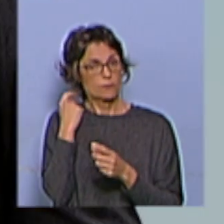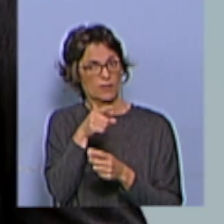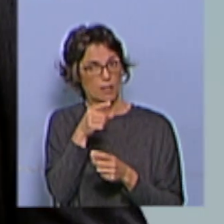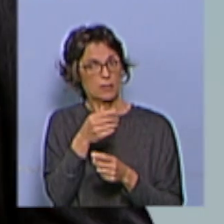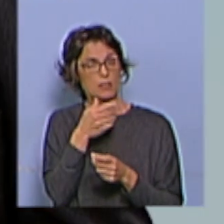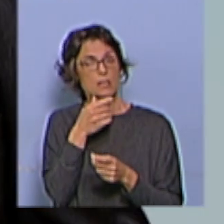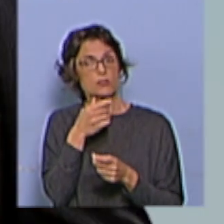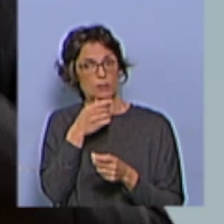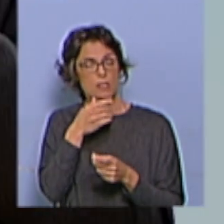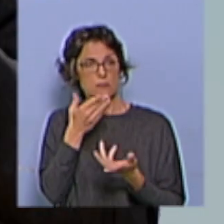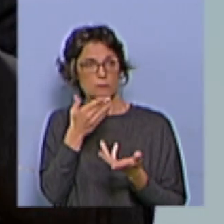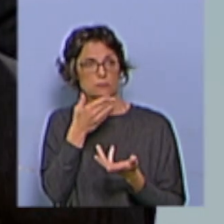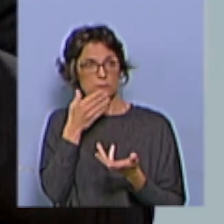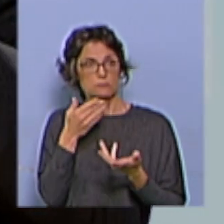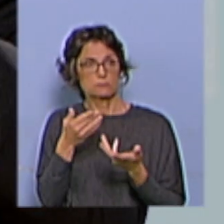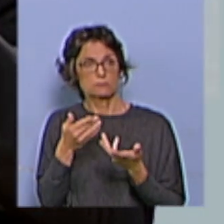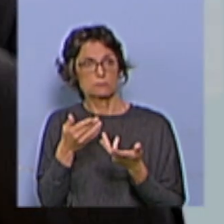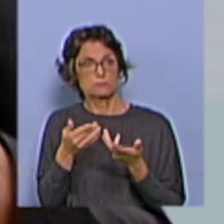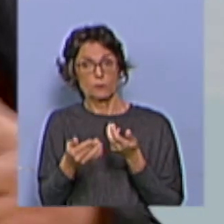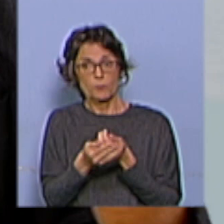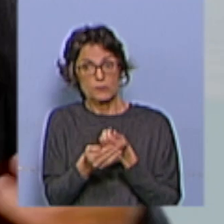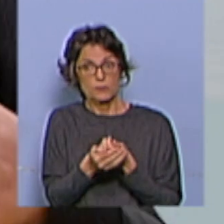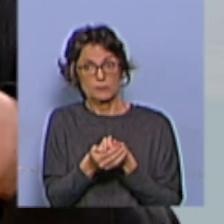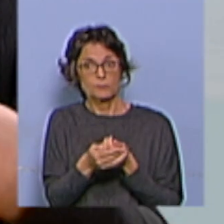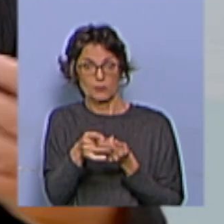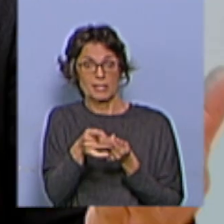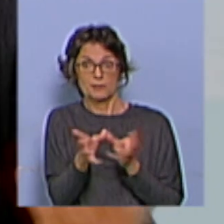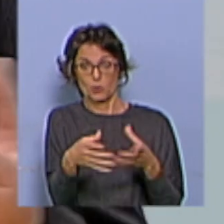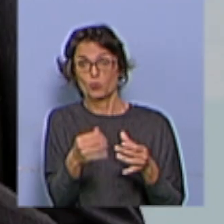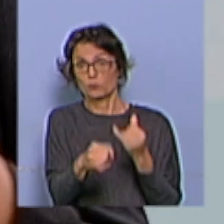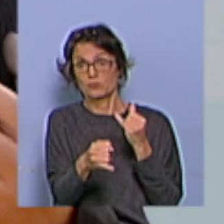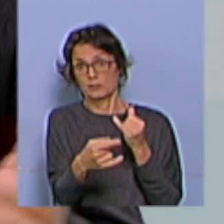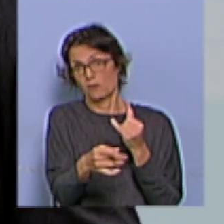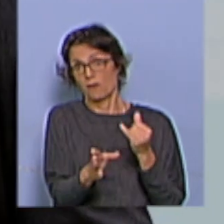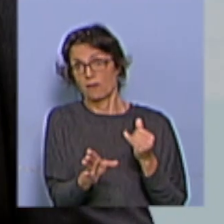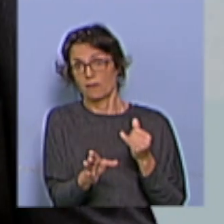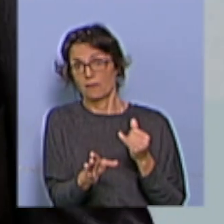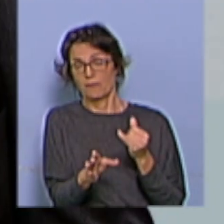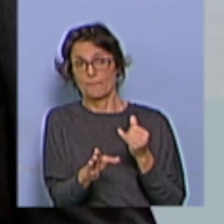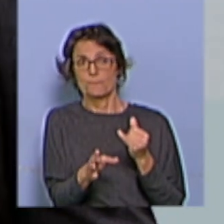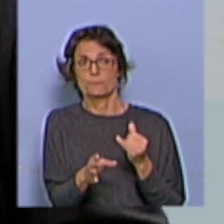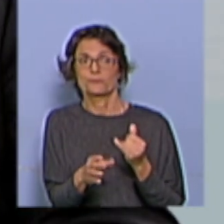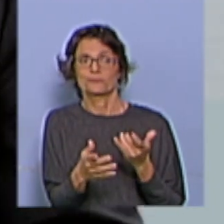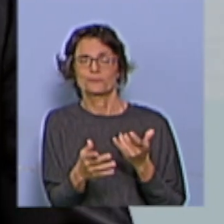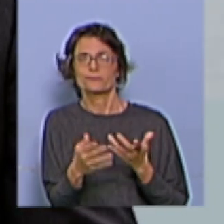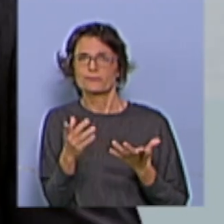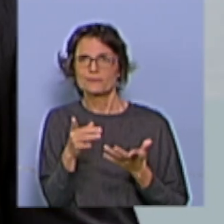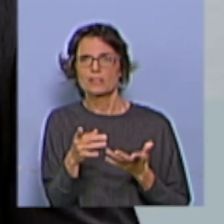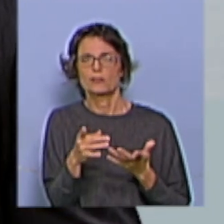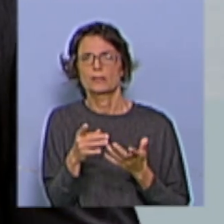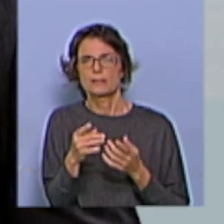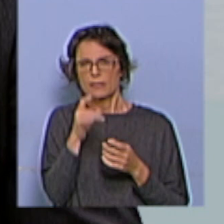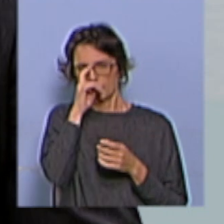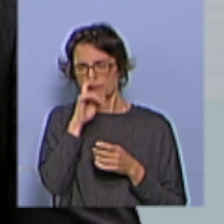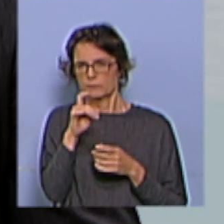E daí a melhor solução que foi essa, de facto, de encontrar estas duas hipóteses. É engraçado que, em dada